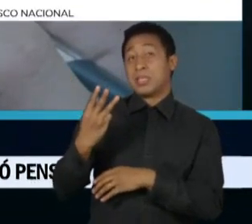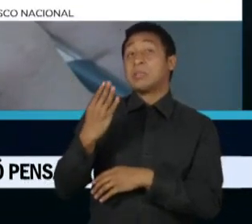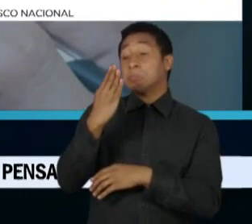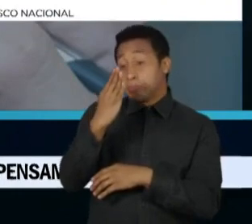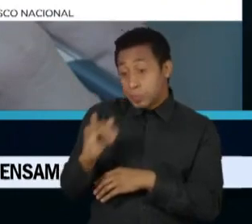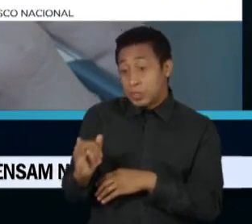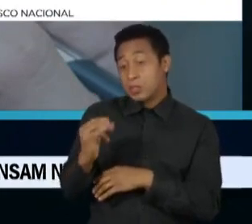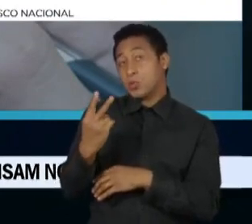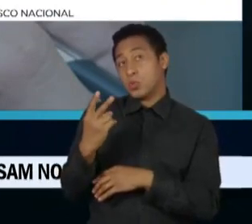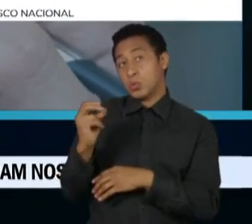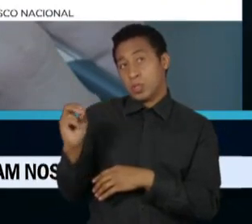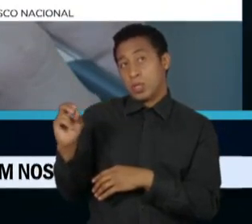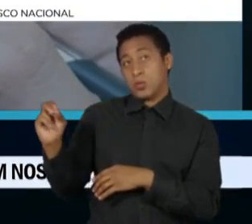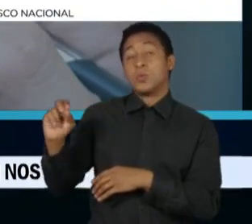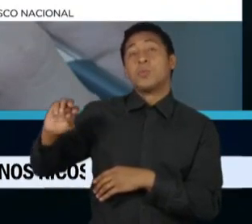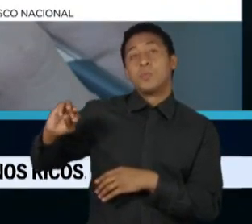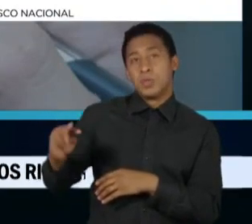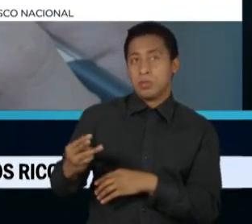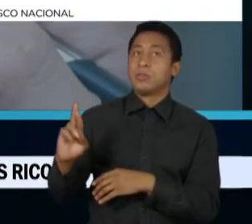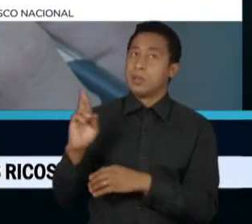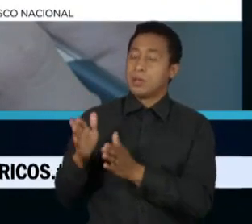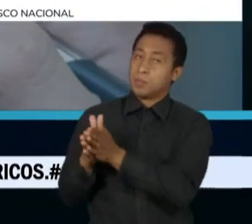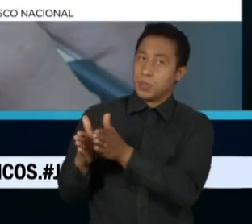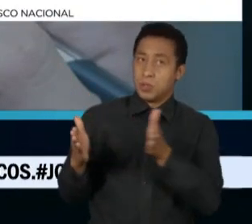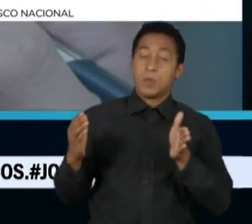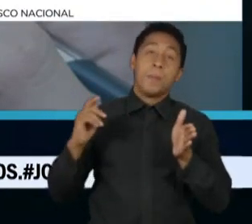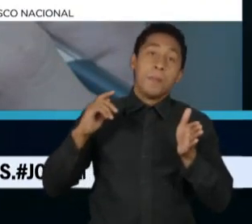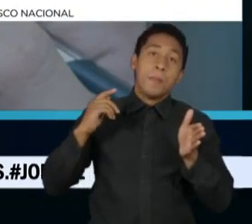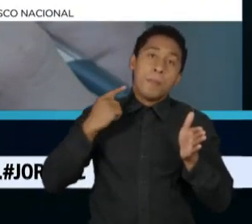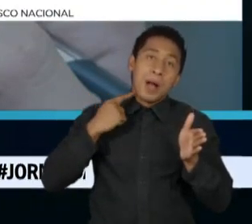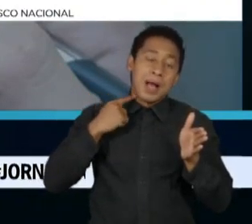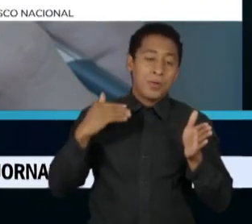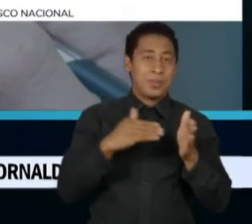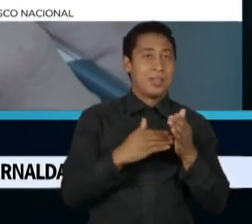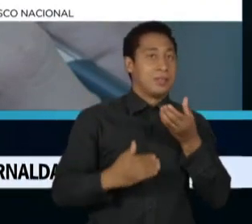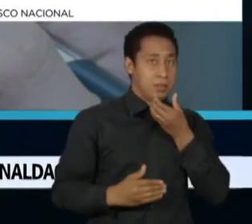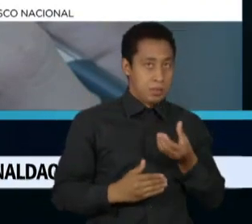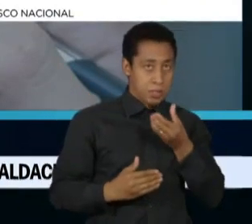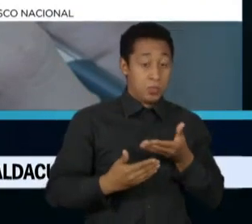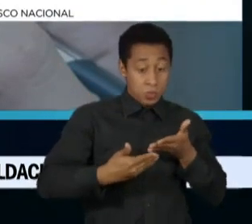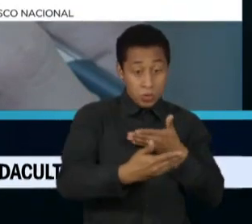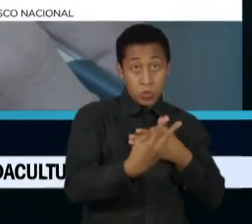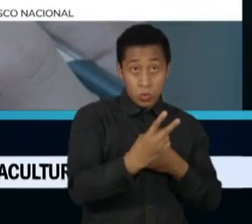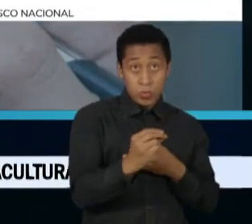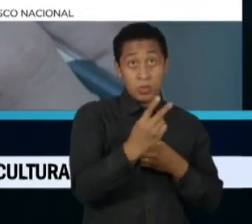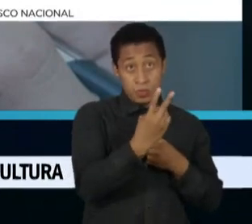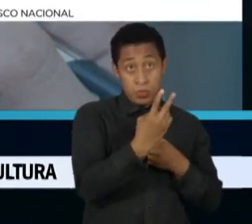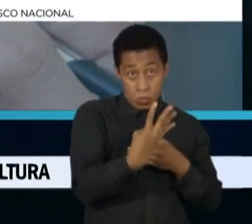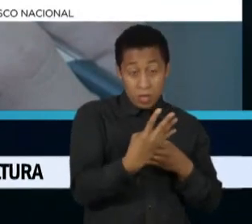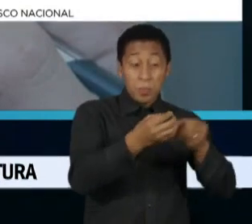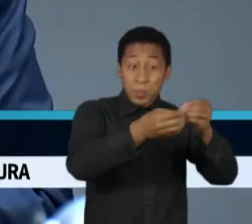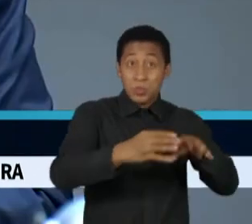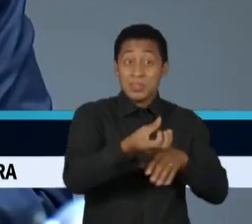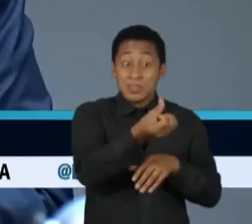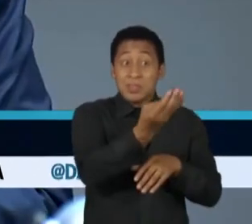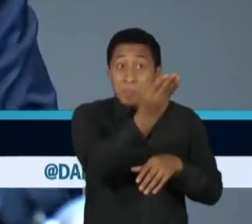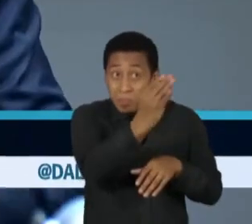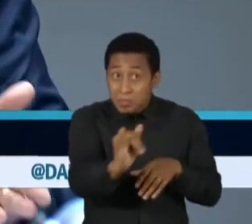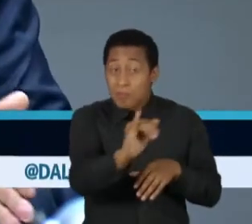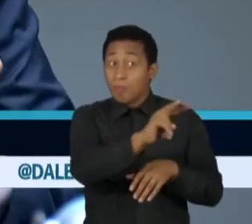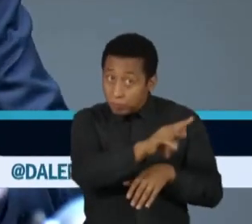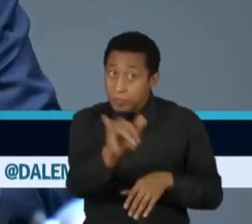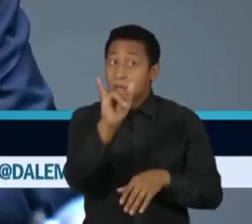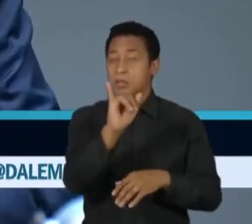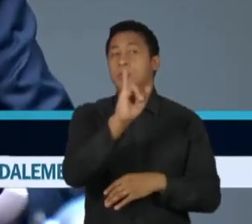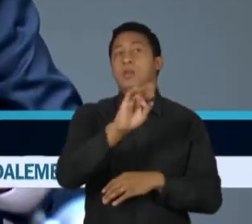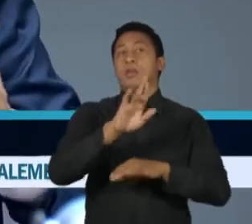R$ 3 bilhões entre maio e dezembro. Em 2024, a previsão sobe para R$ 6 bilhões, de acordo com a Receita Federal. O